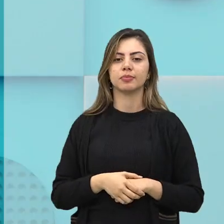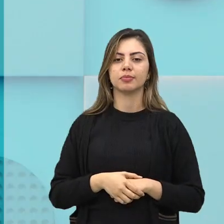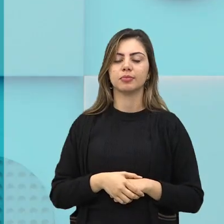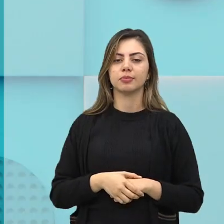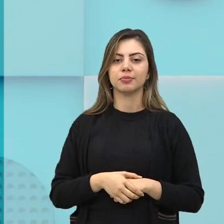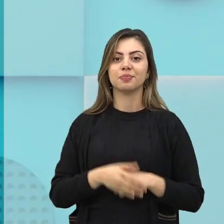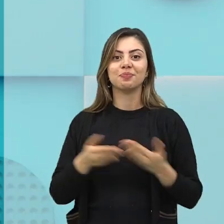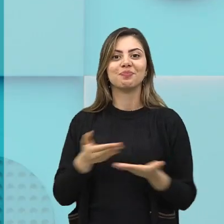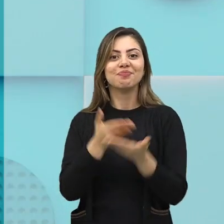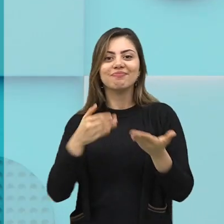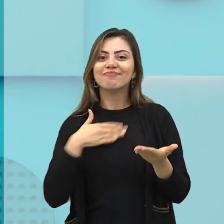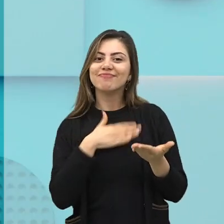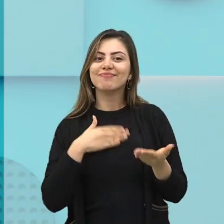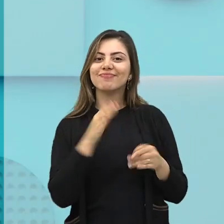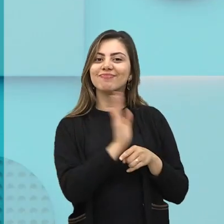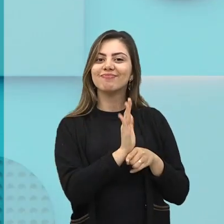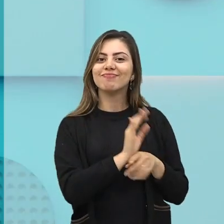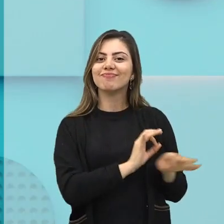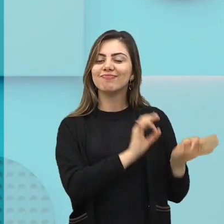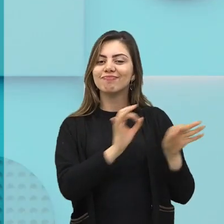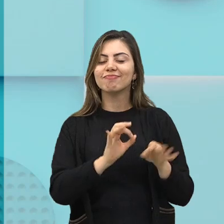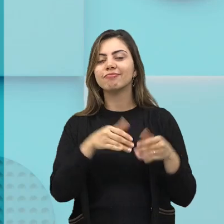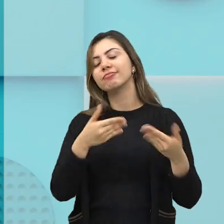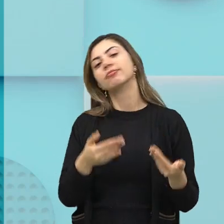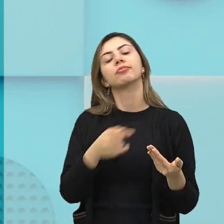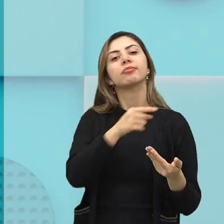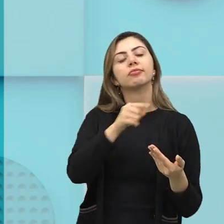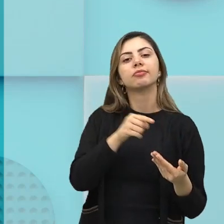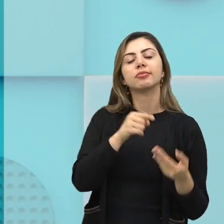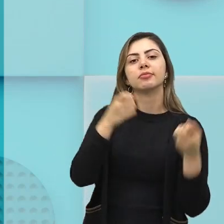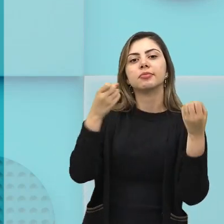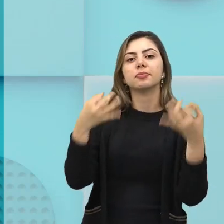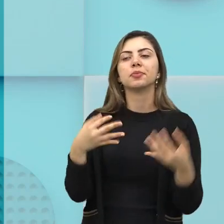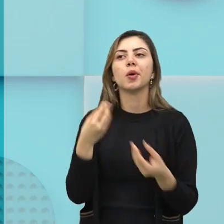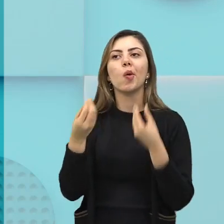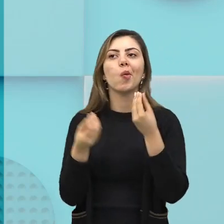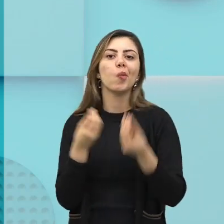E aí, gostaram do vídeo? A ideia dele é ilustrar um pouquinho